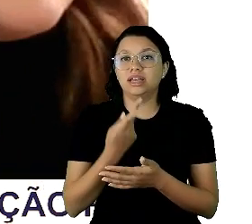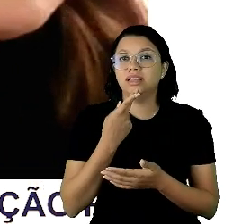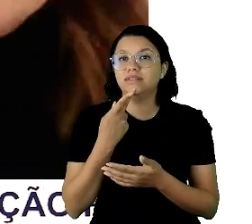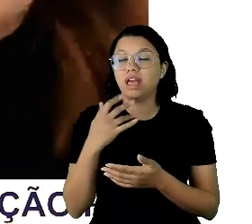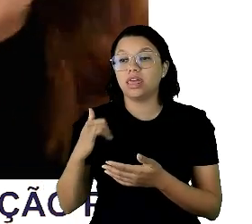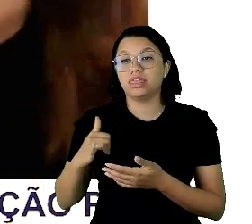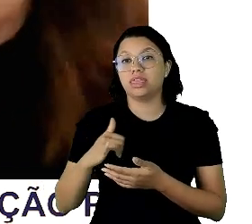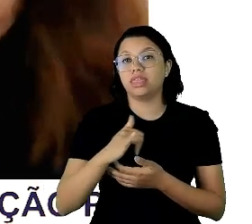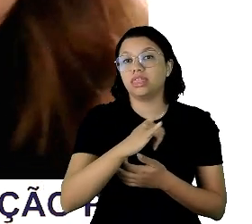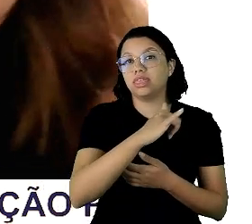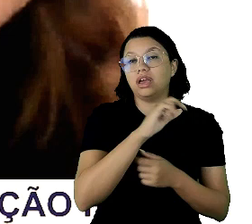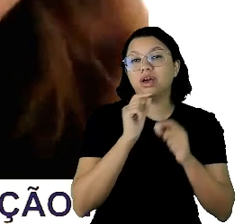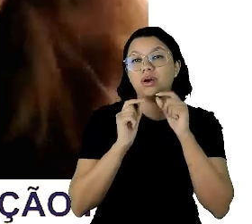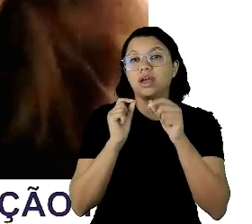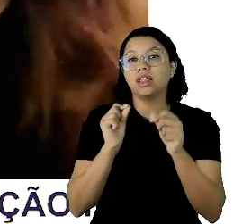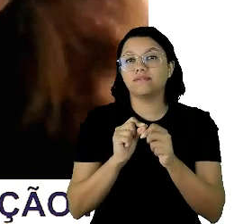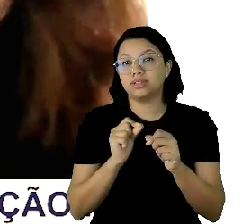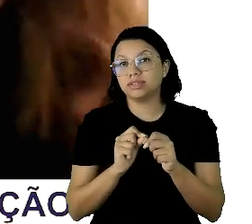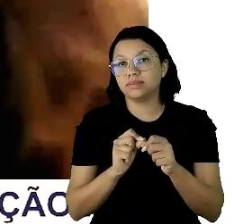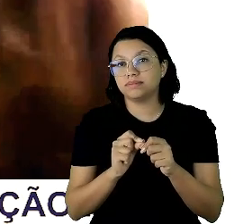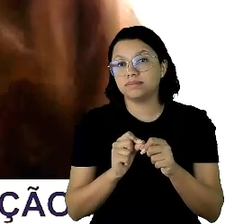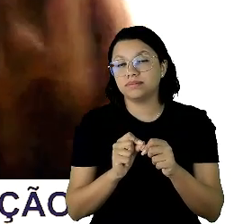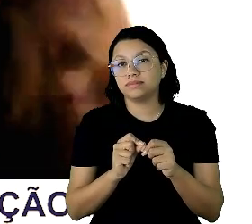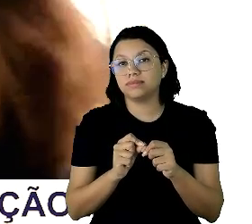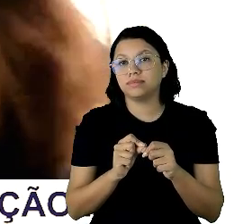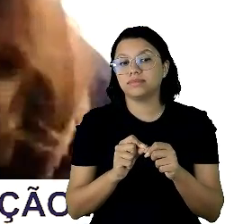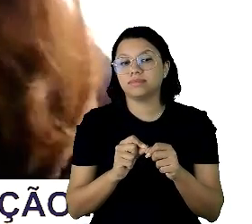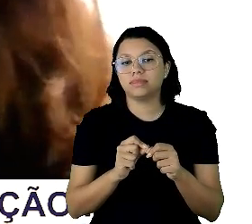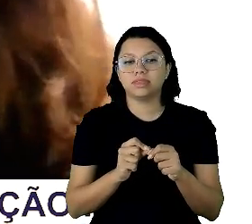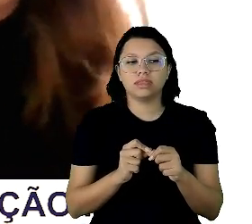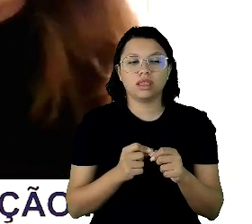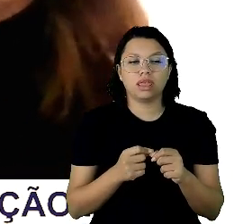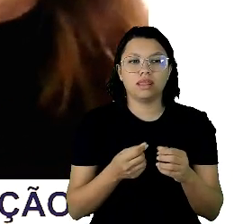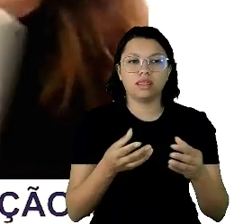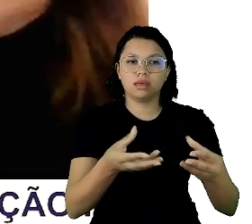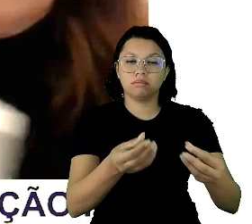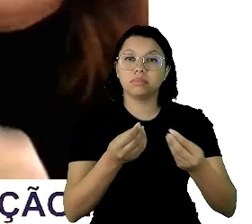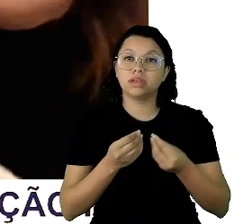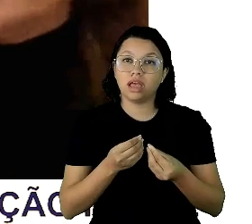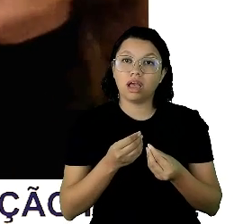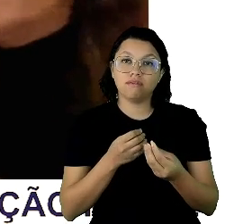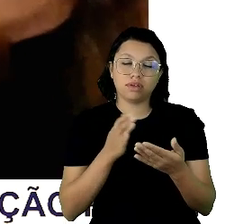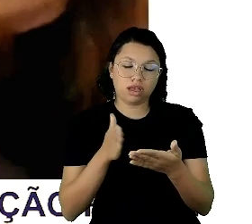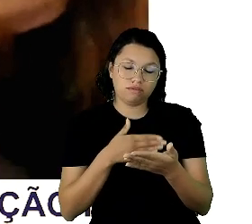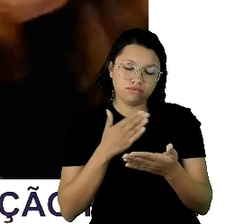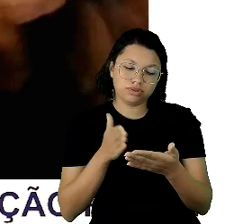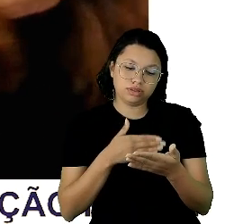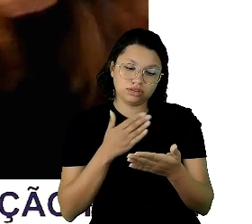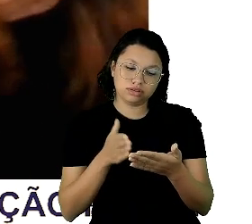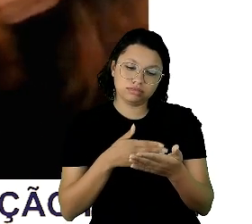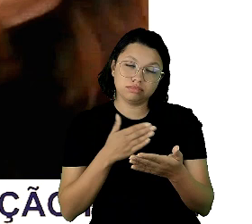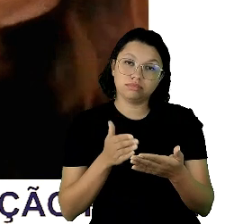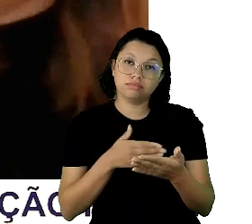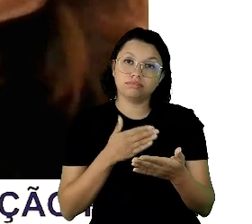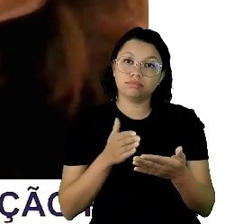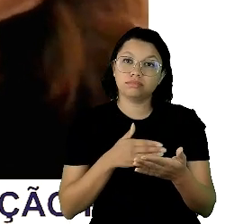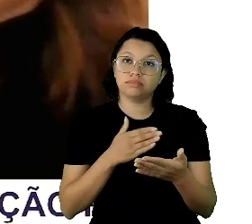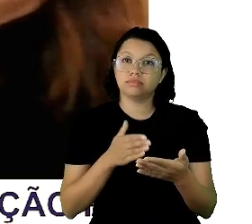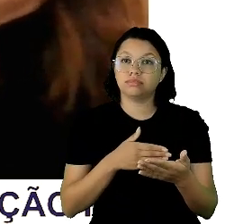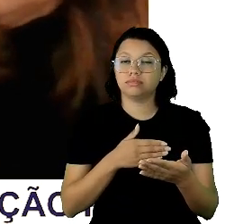a revista, não sei se era da Gol, da Latam, enfim, da empresa aérea, e ela pegava a revista e punha a revista aqui, porque ele ficava passando